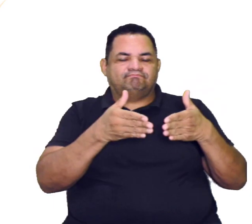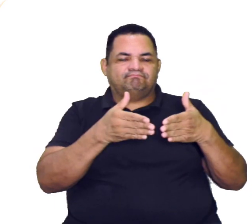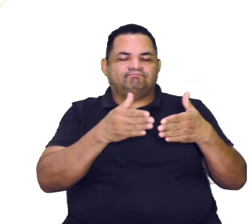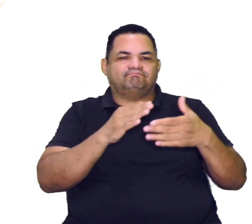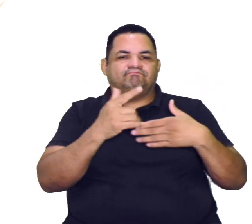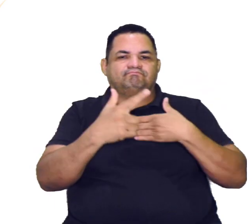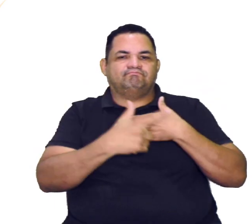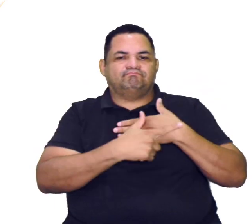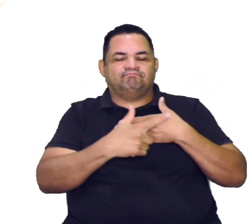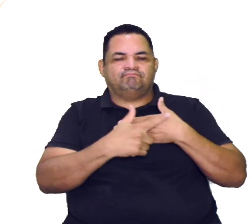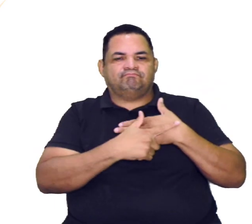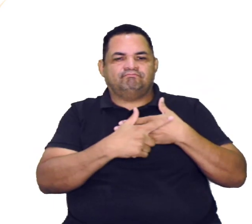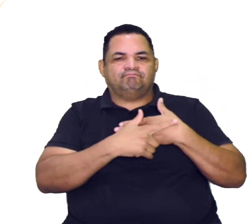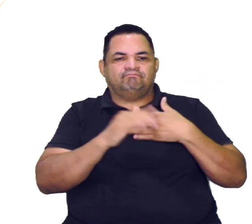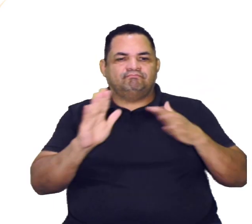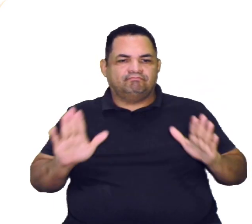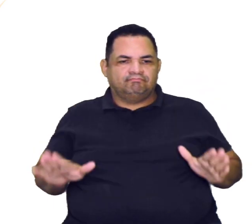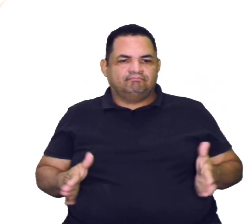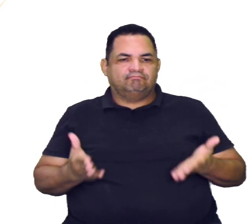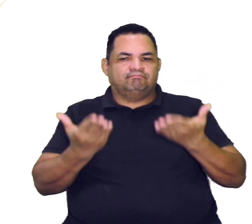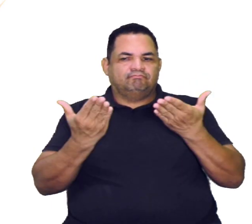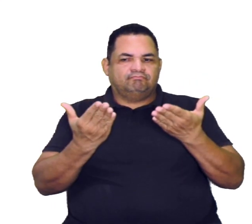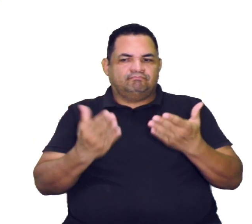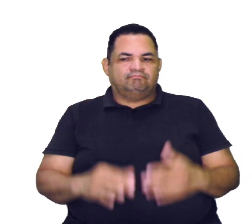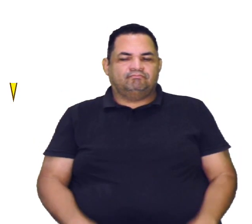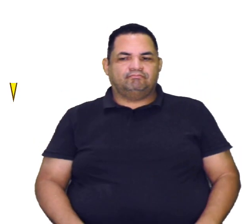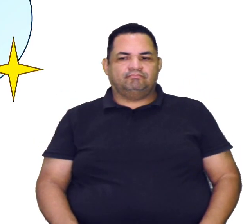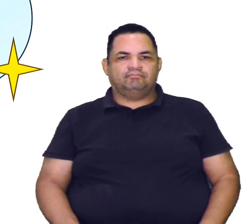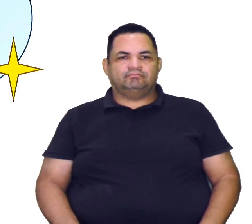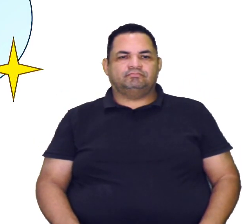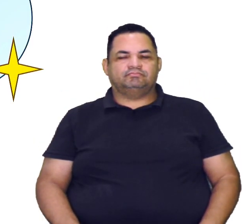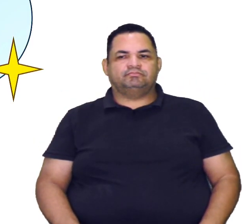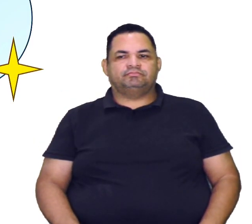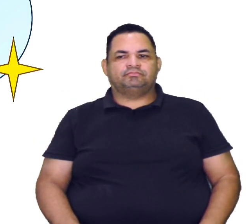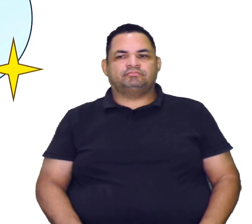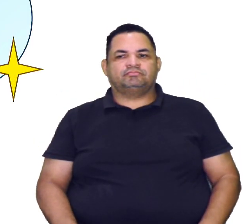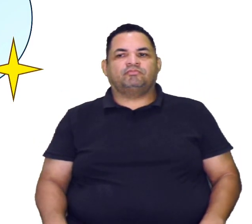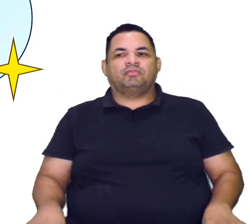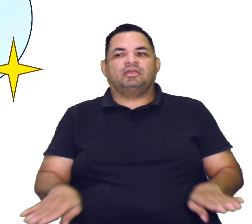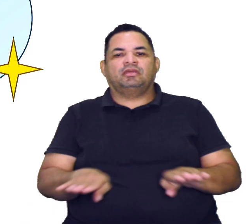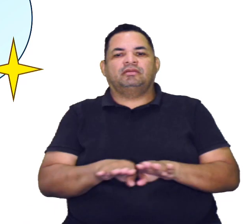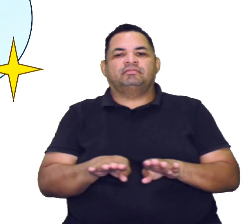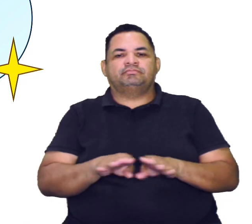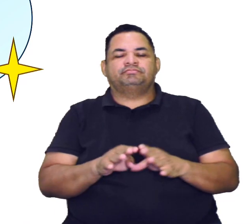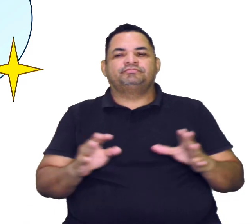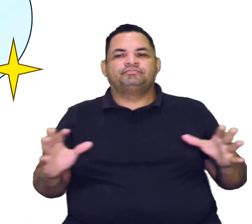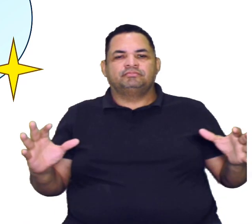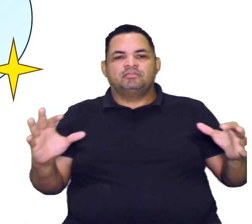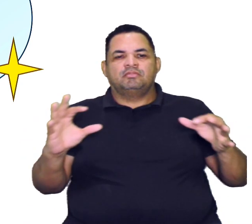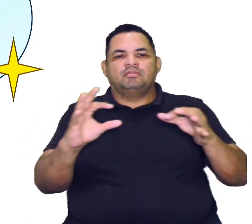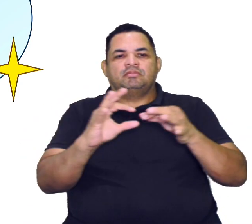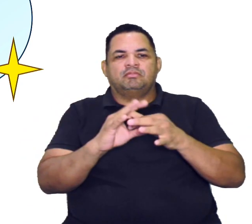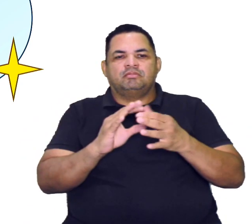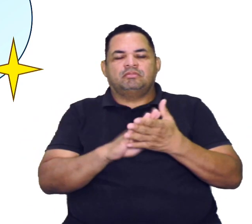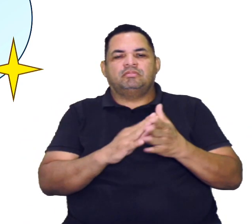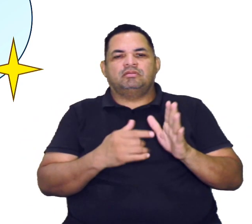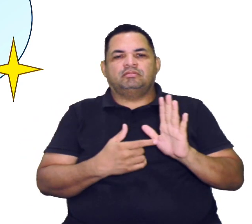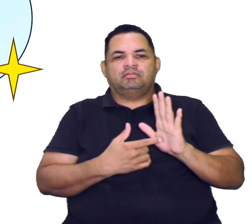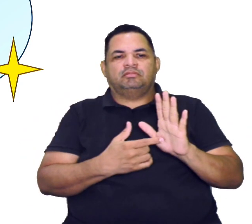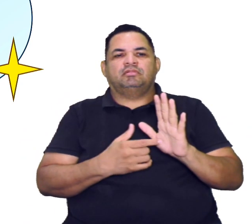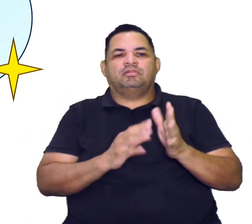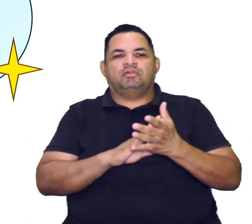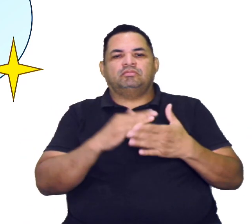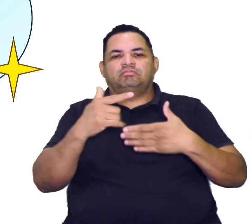de estimulá-lo a isso. Ainda nesse contexto, eu trago aqui